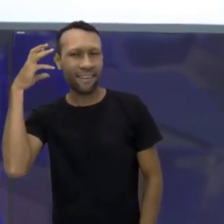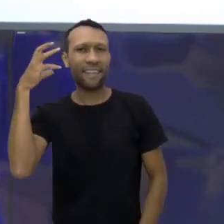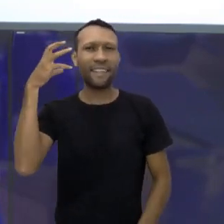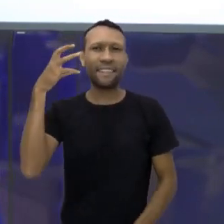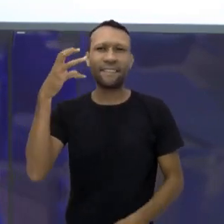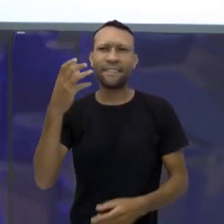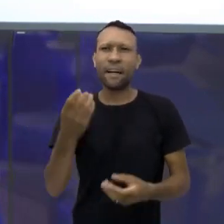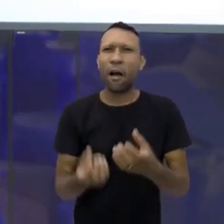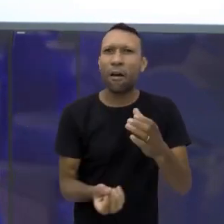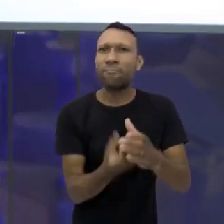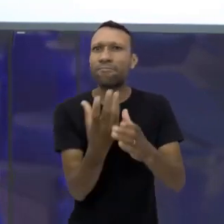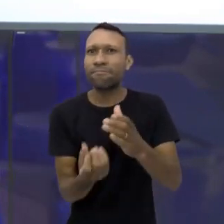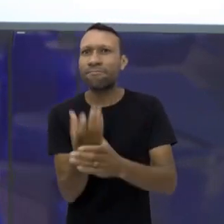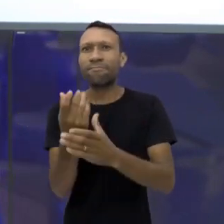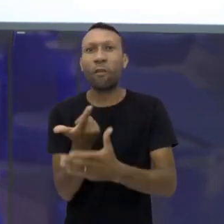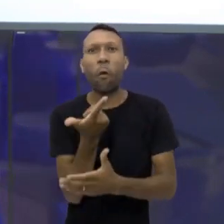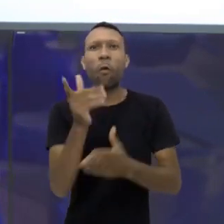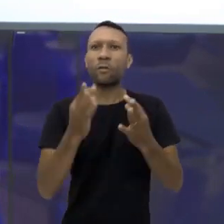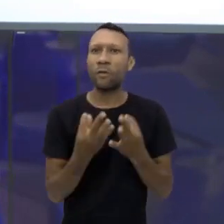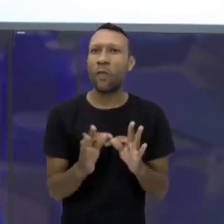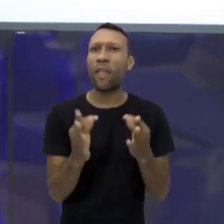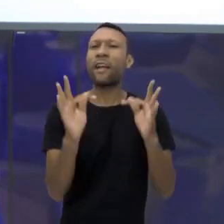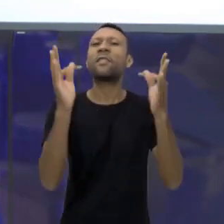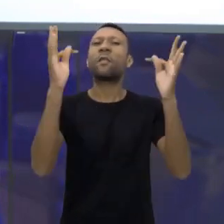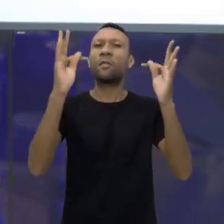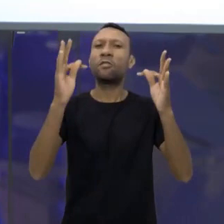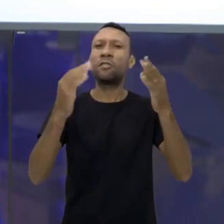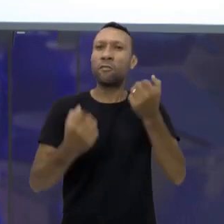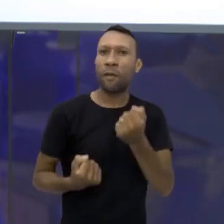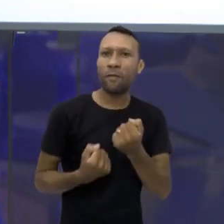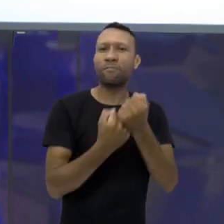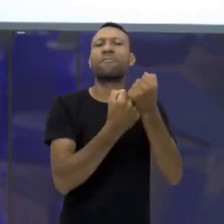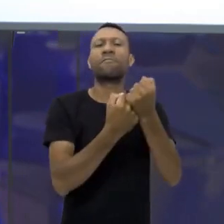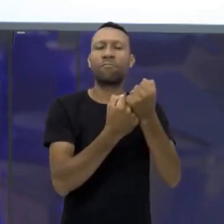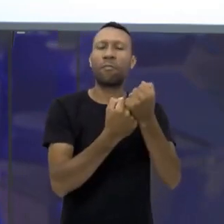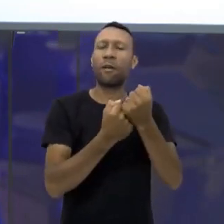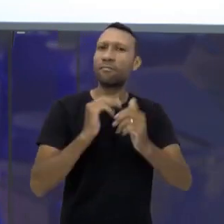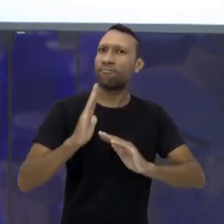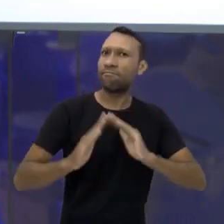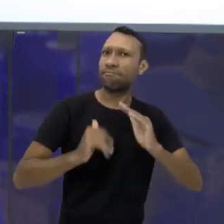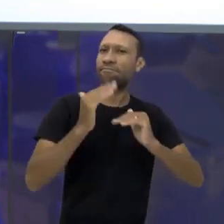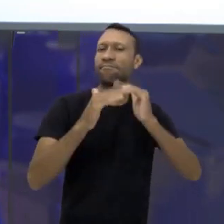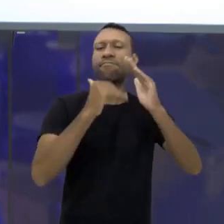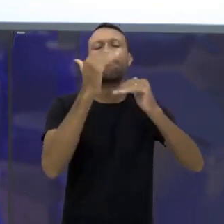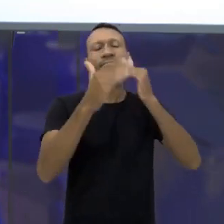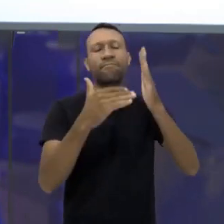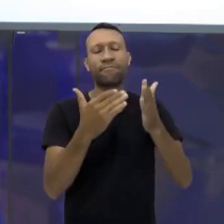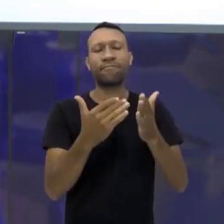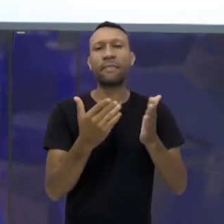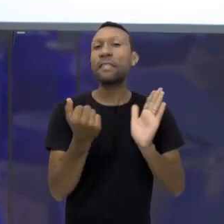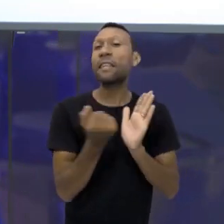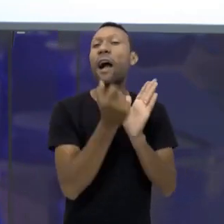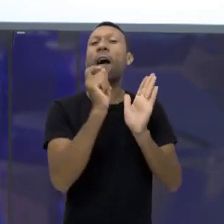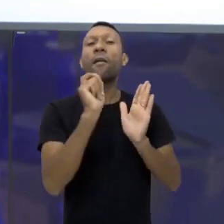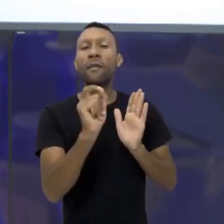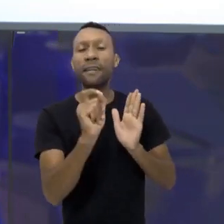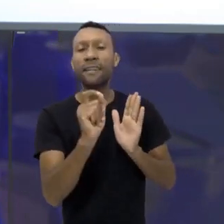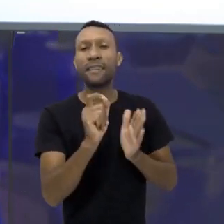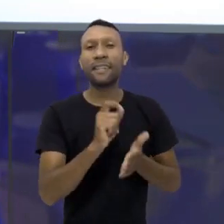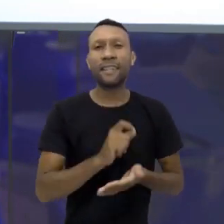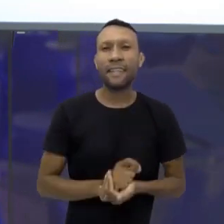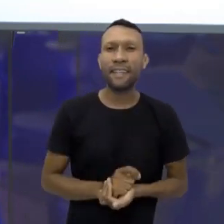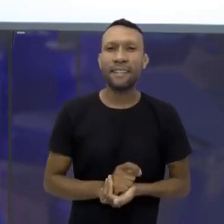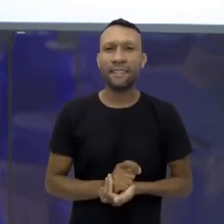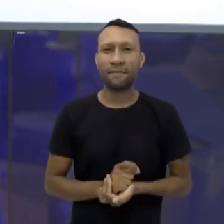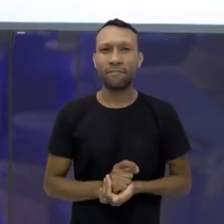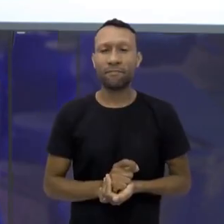outras tecnologias, né? Outros aparatos vão aparecendo também. E podemos destacar aqui